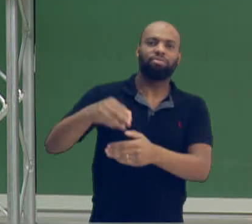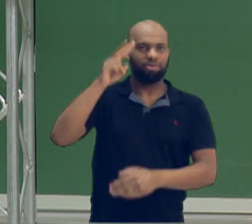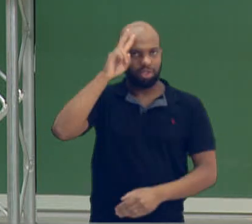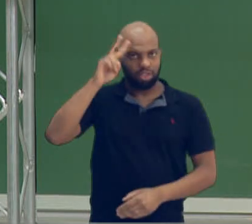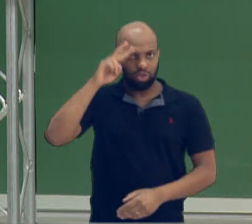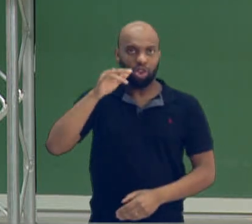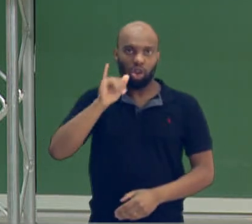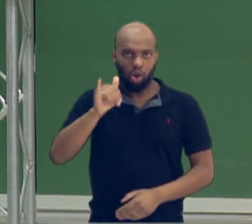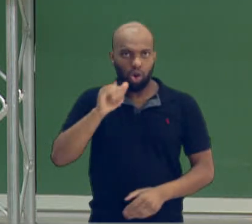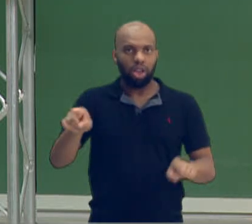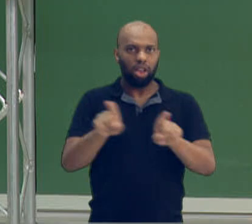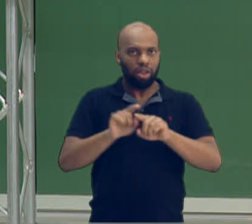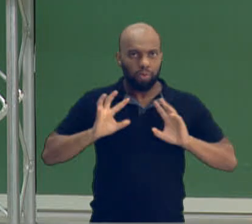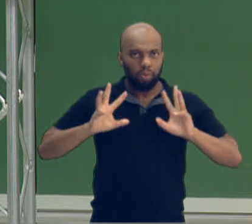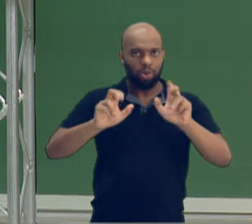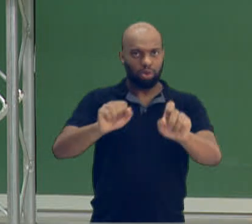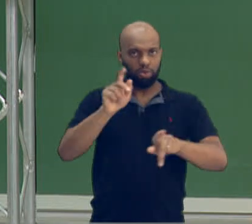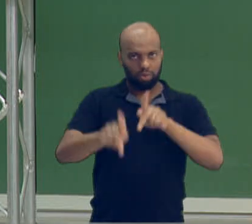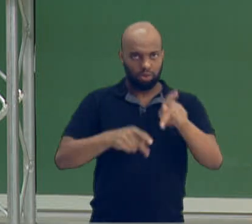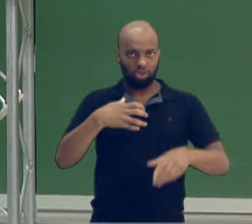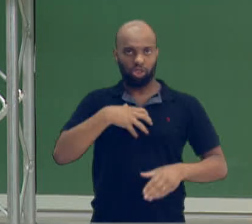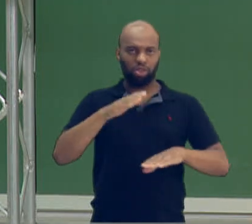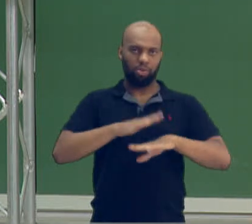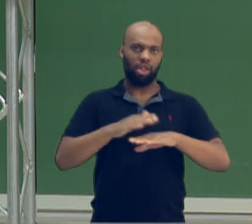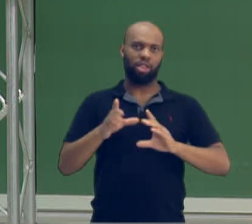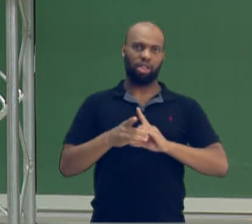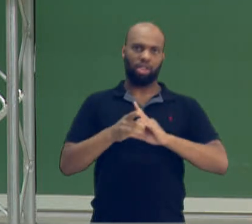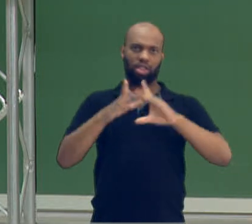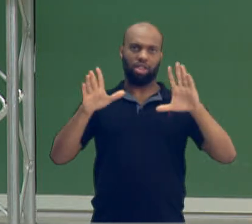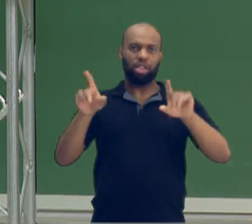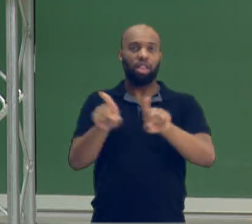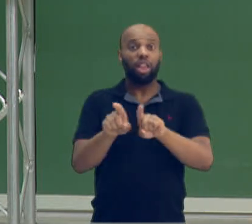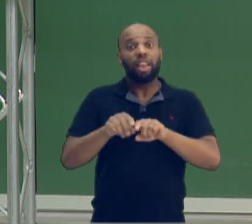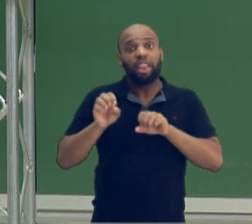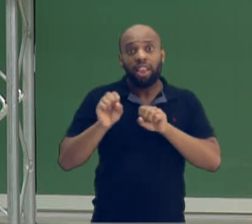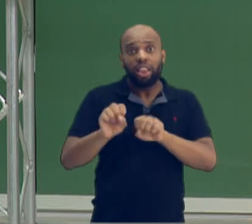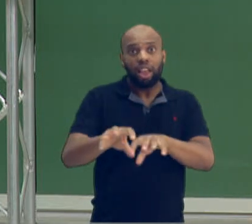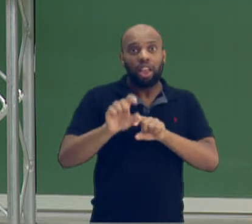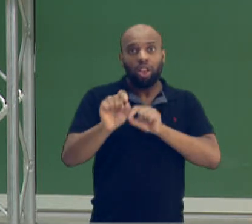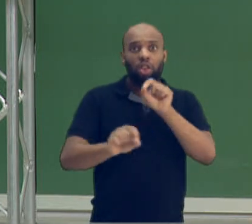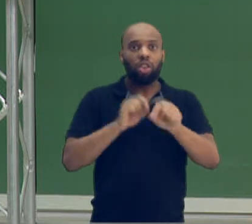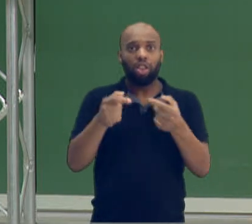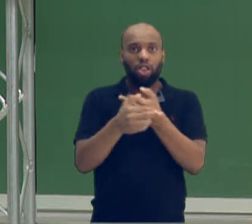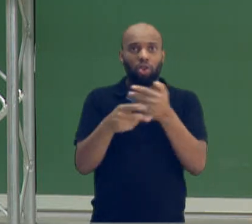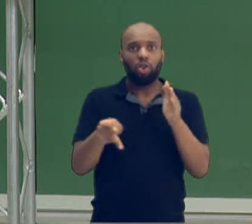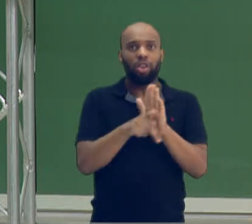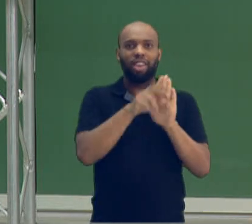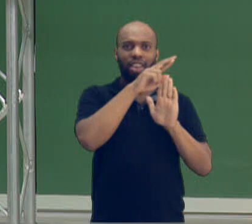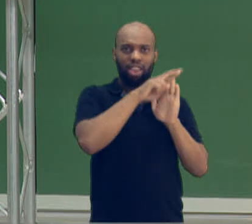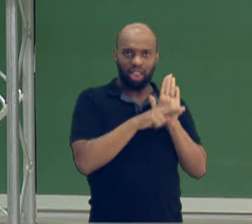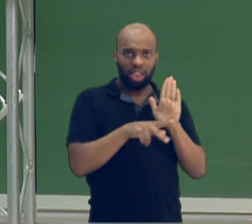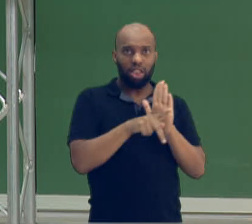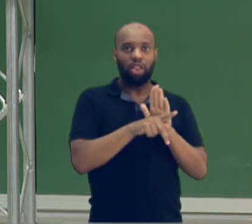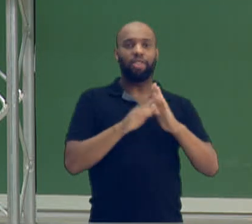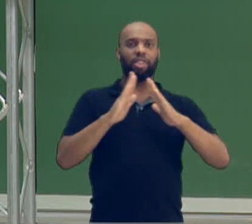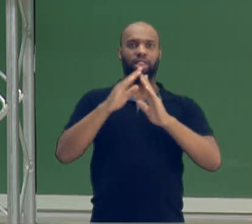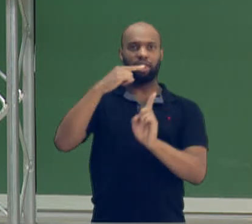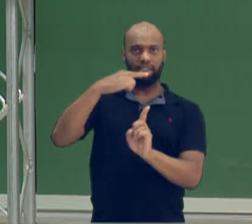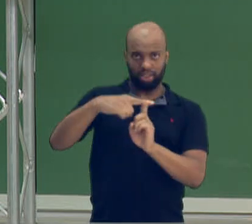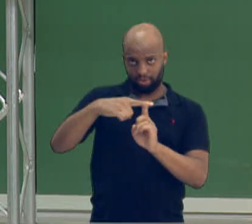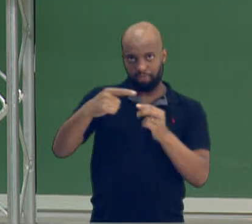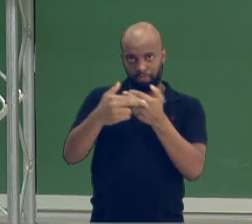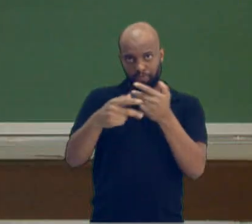a todos, né, de uma forma mais democrática, né? E ensinando com isso os dogmas da igreja, né? Então, os preceitos